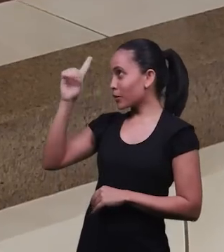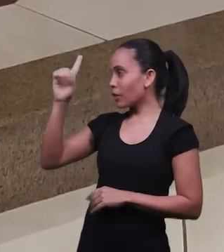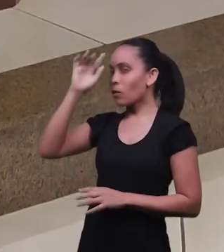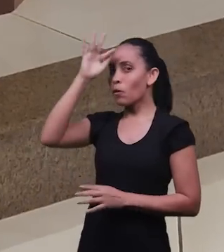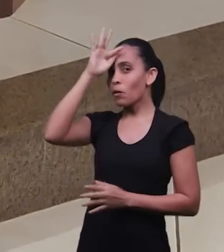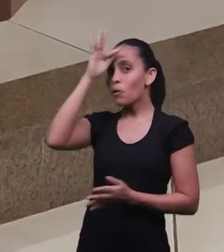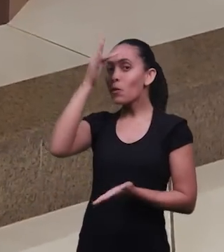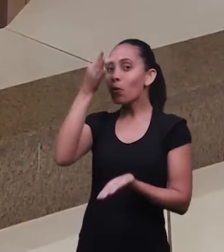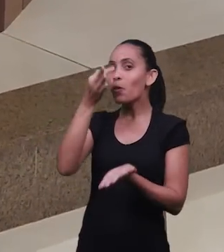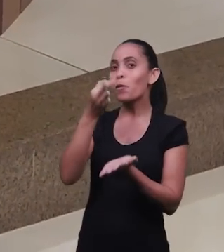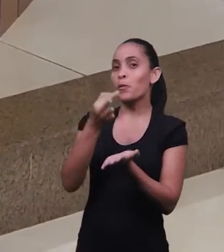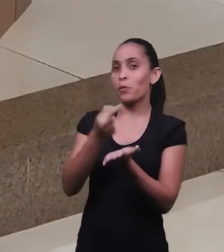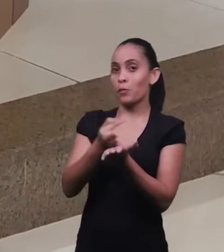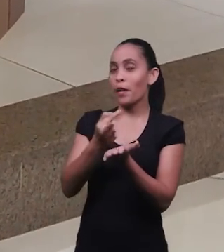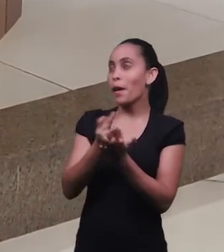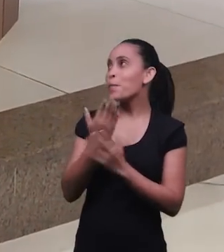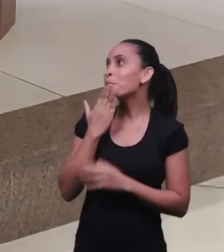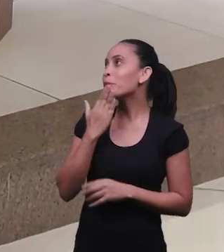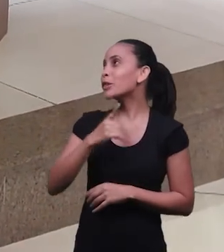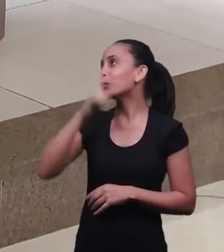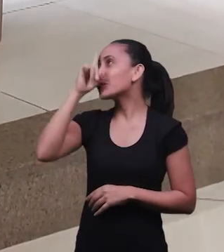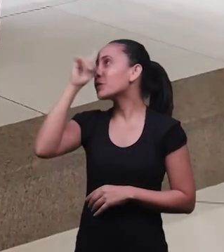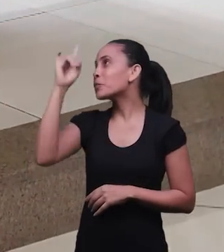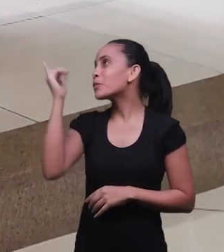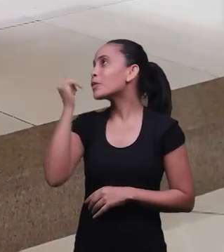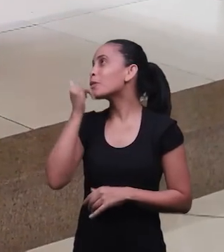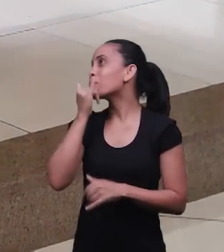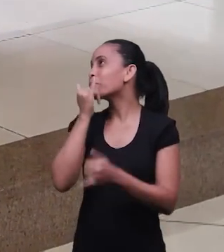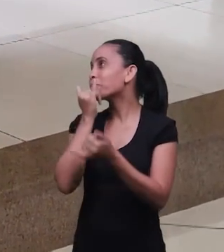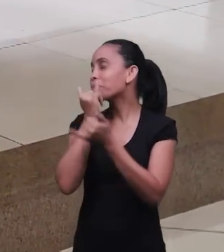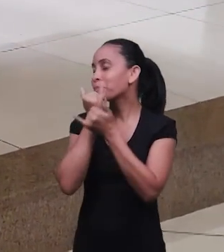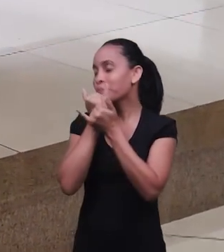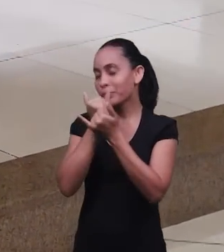e com fé pedimos Teu